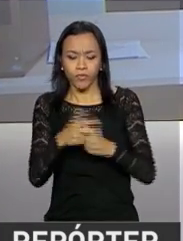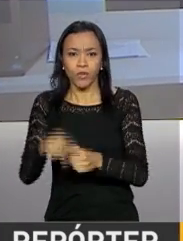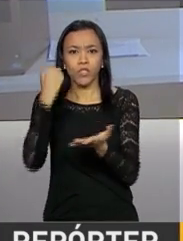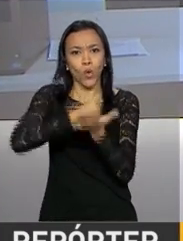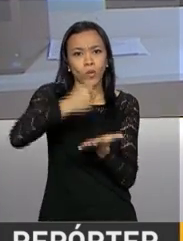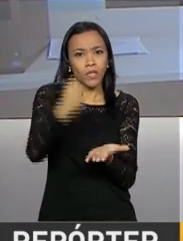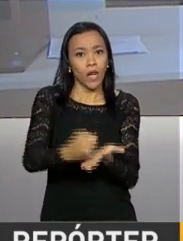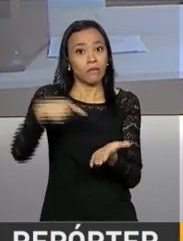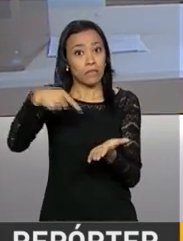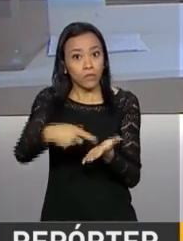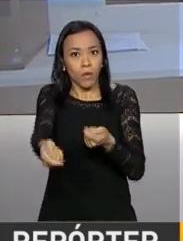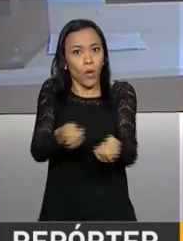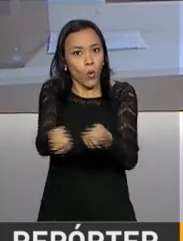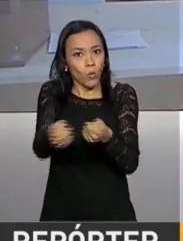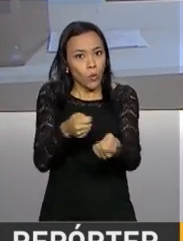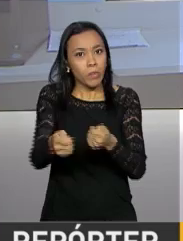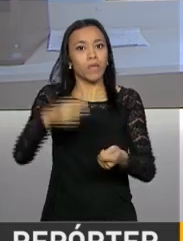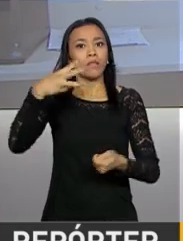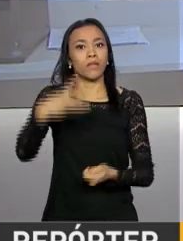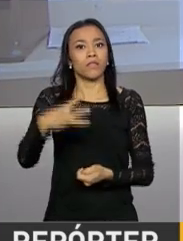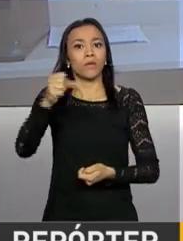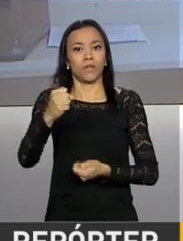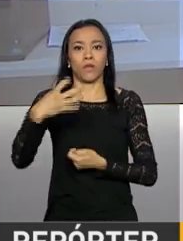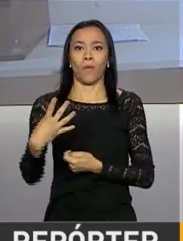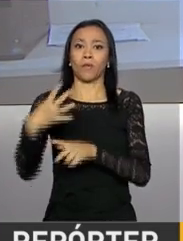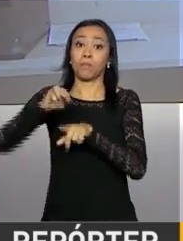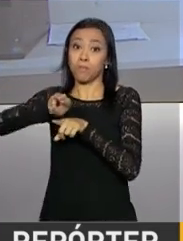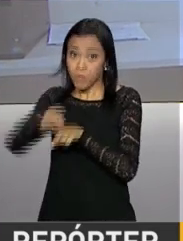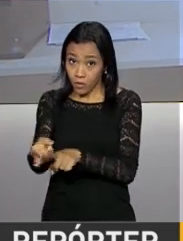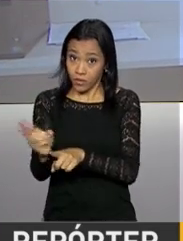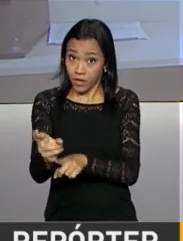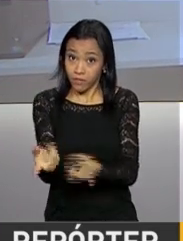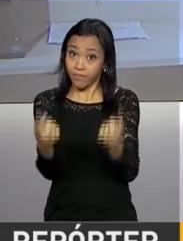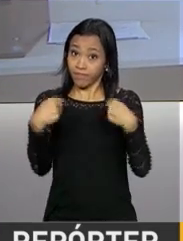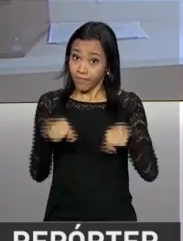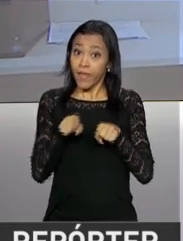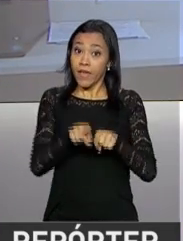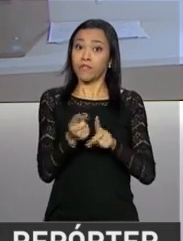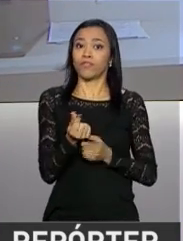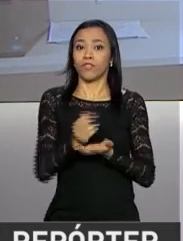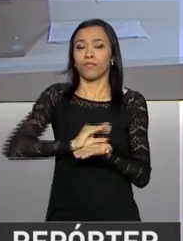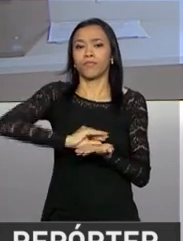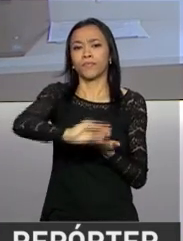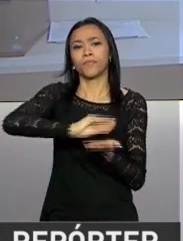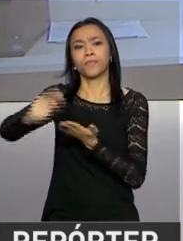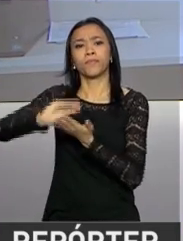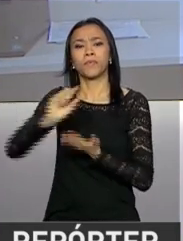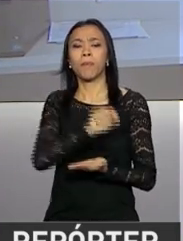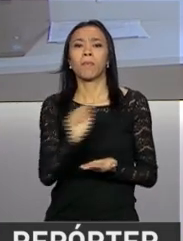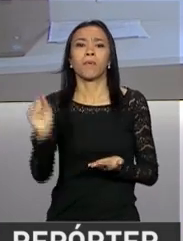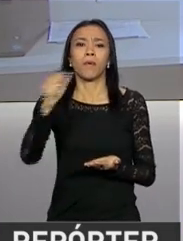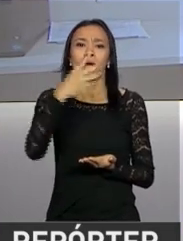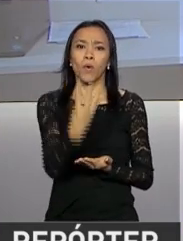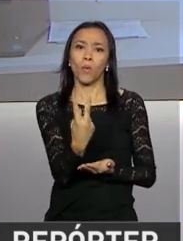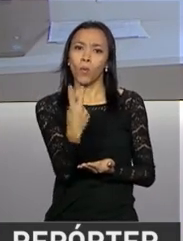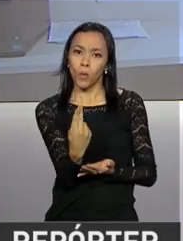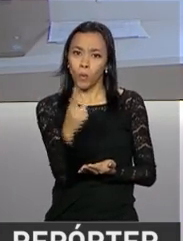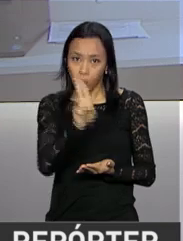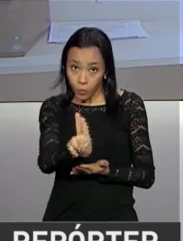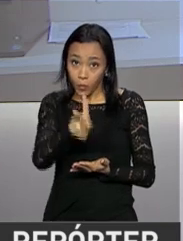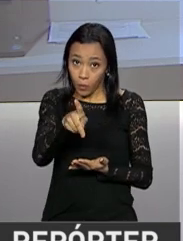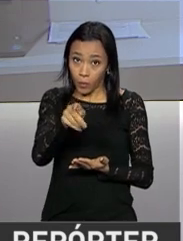uma economia de mais de 384 milhões de reais. Este recurso será repassado para as UPAs e também para a compra